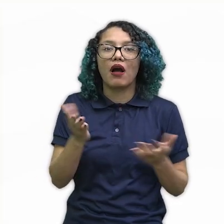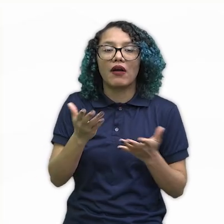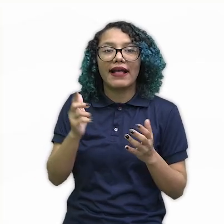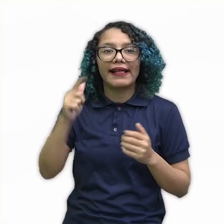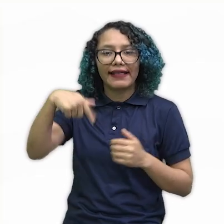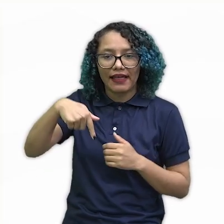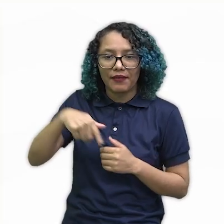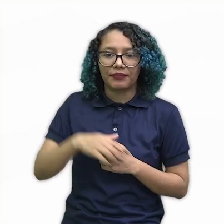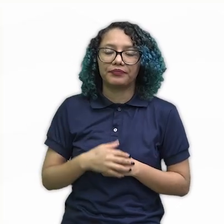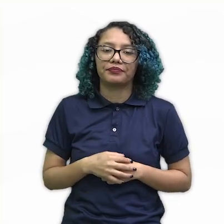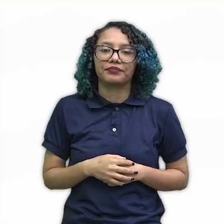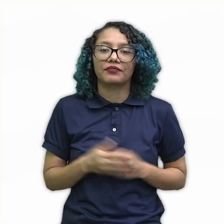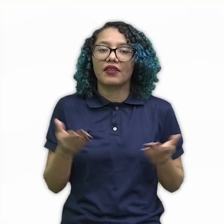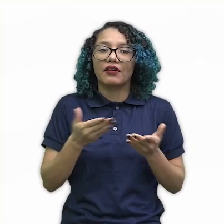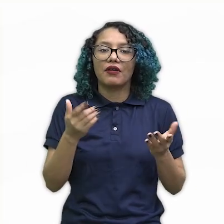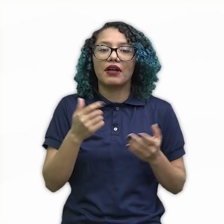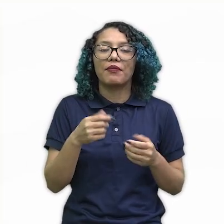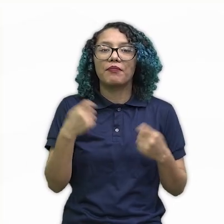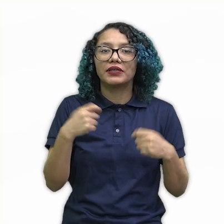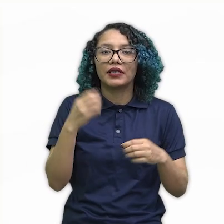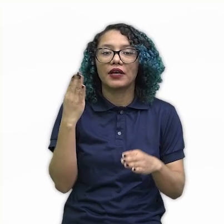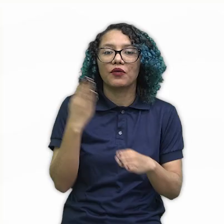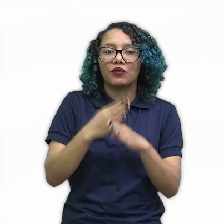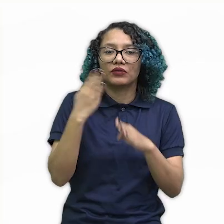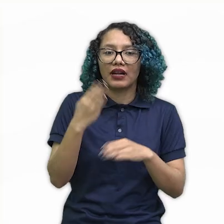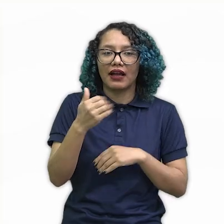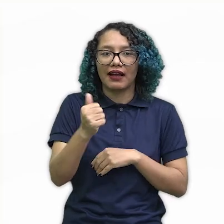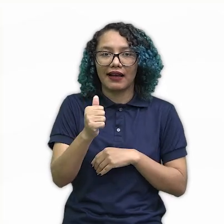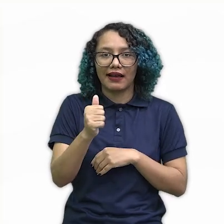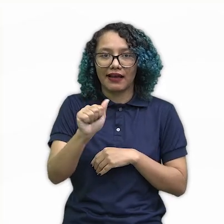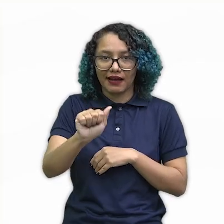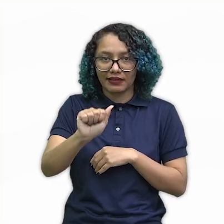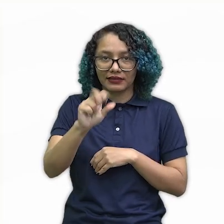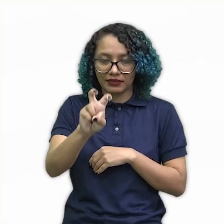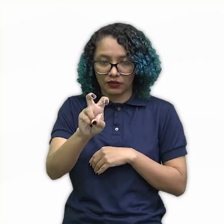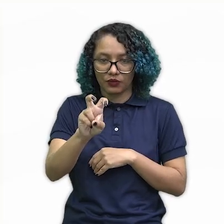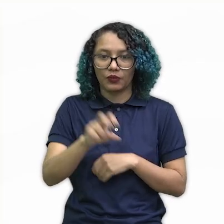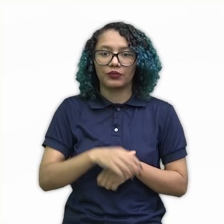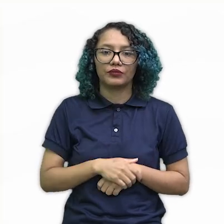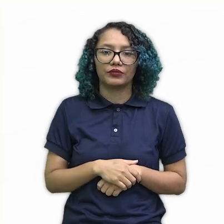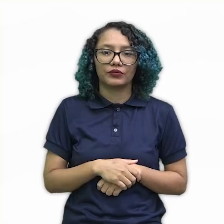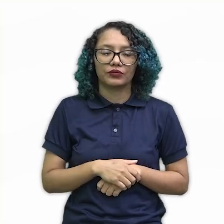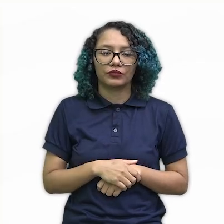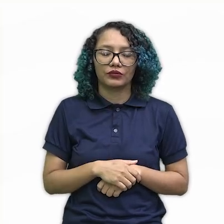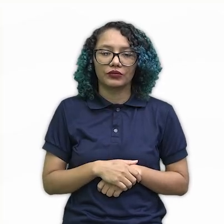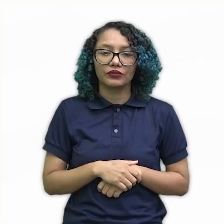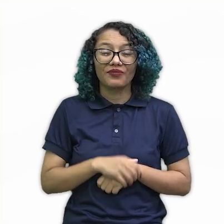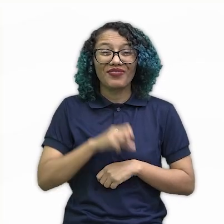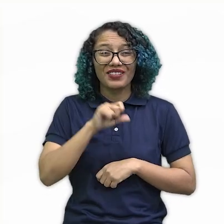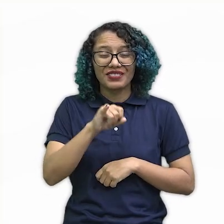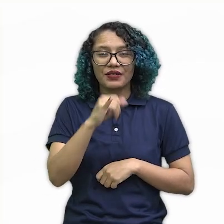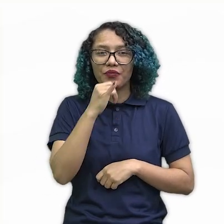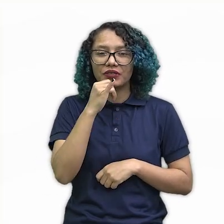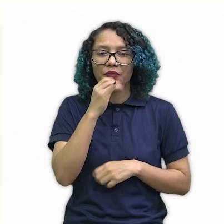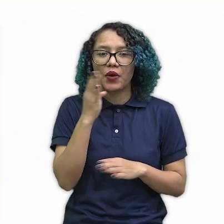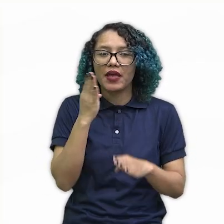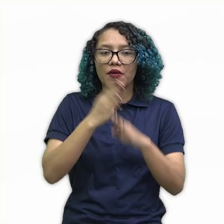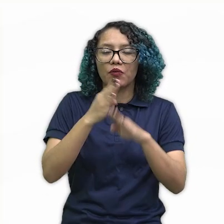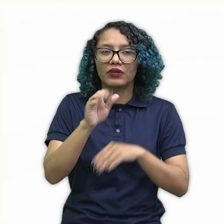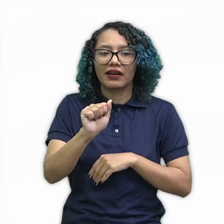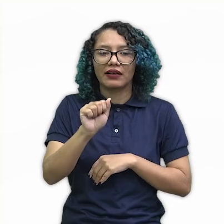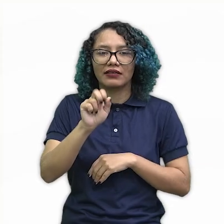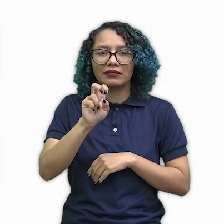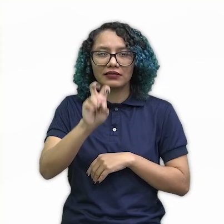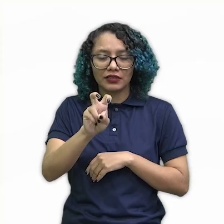determinar o A5, tá bom? O quinto elemento da sequência, né, da progressão. Se eu quero buscar o A5,